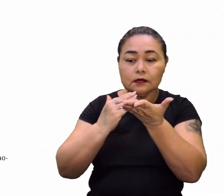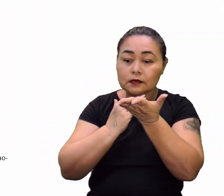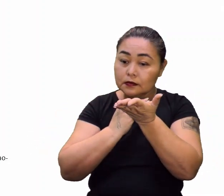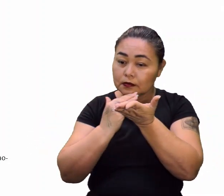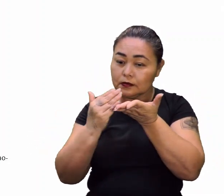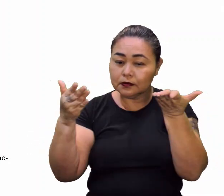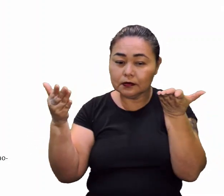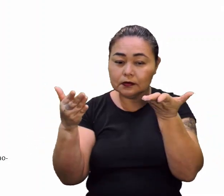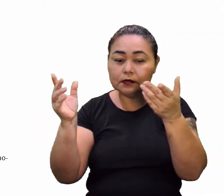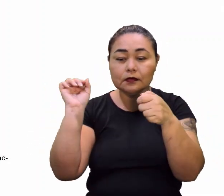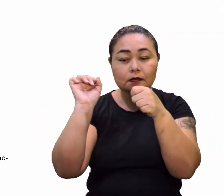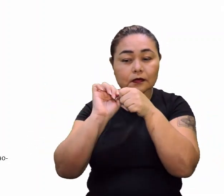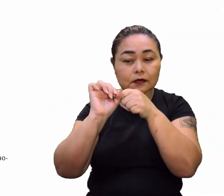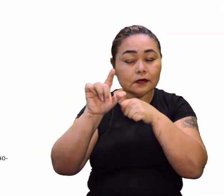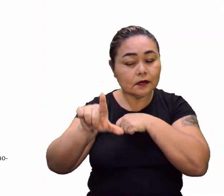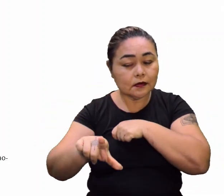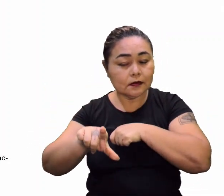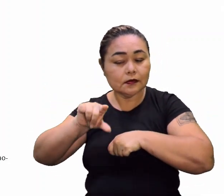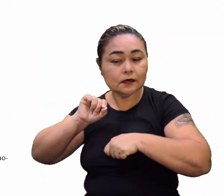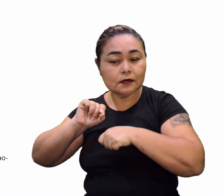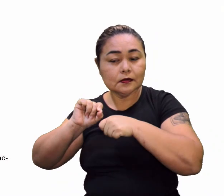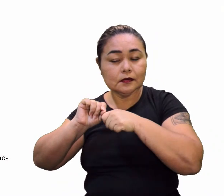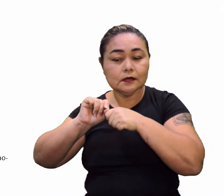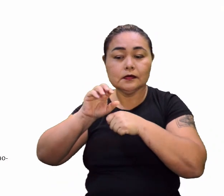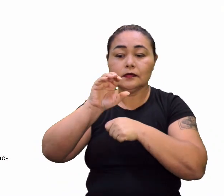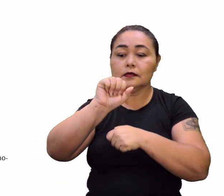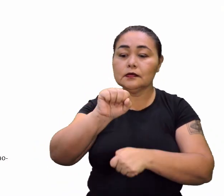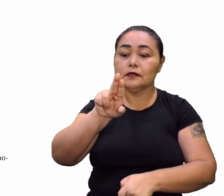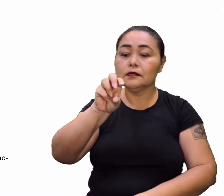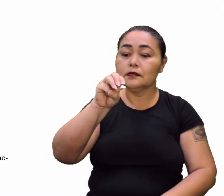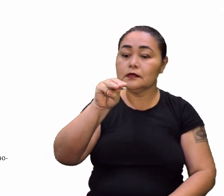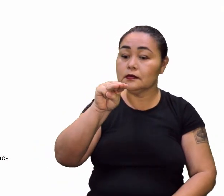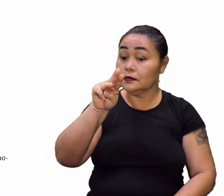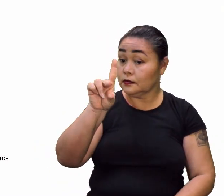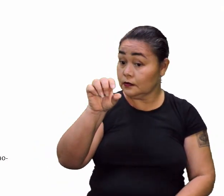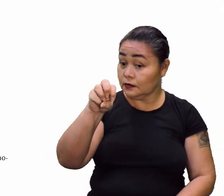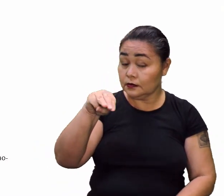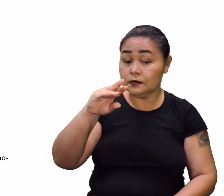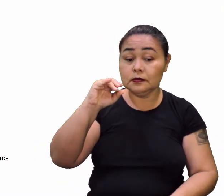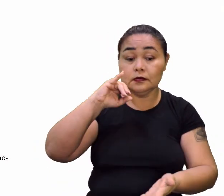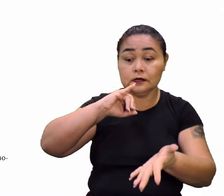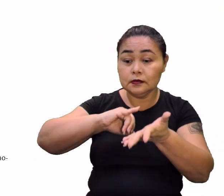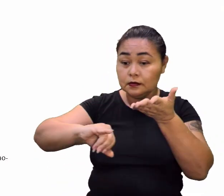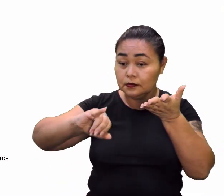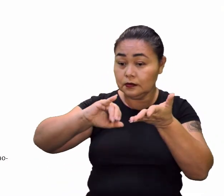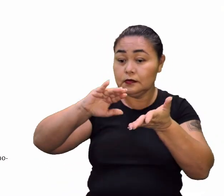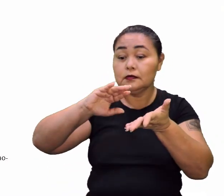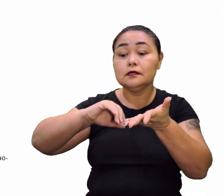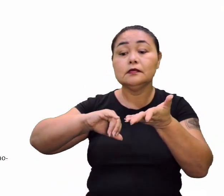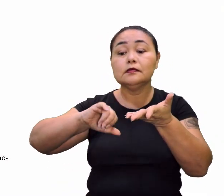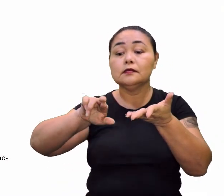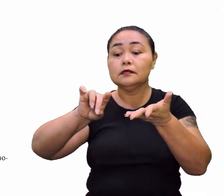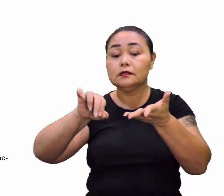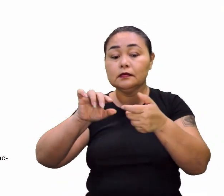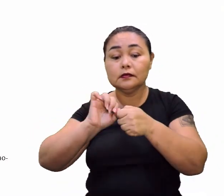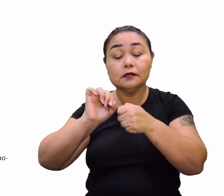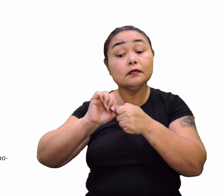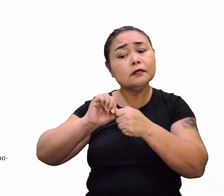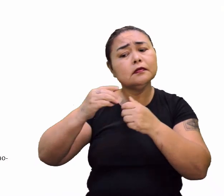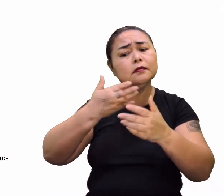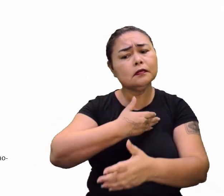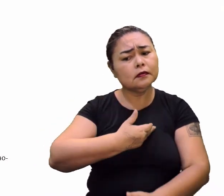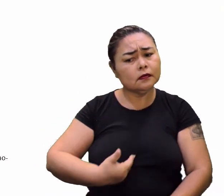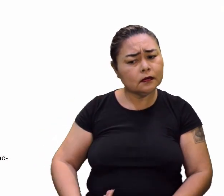agora, faça a sua opção pela Sudam, aplique a dedução do seu imposto de renda. Então, o